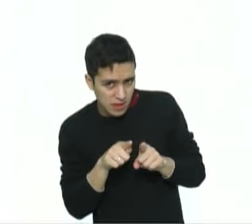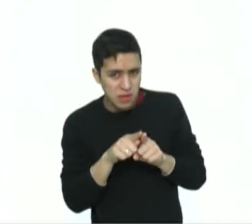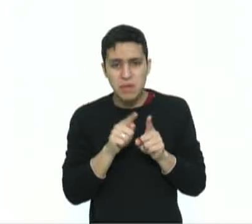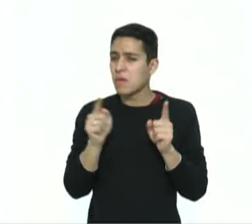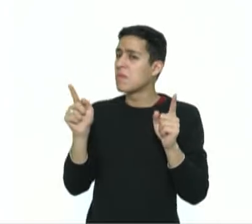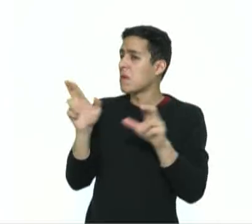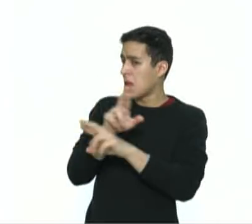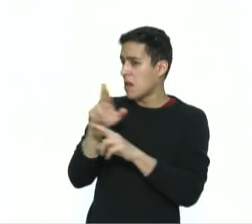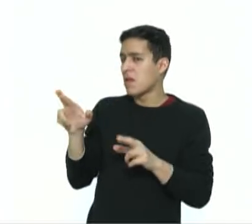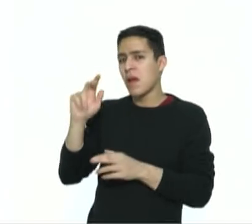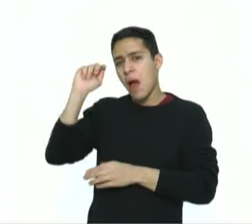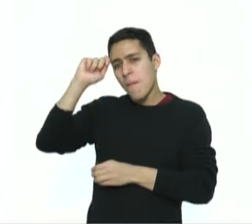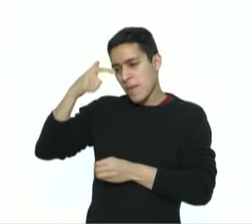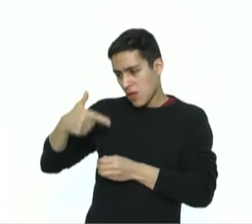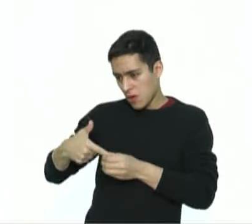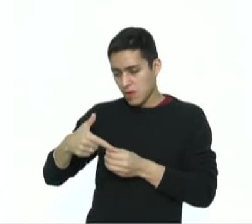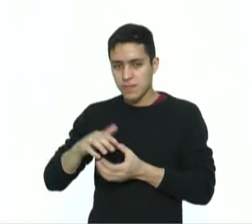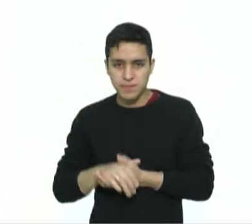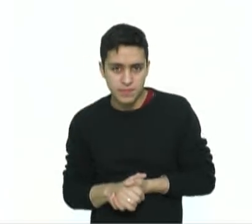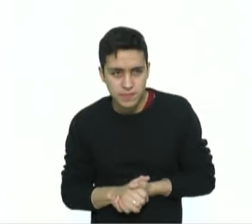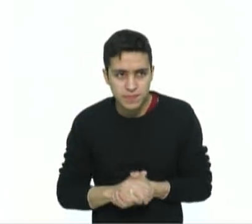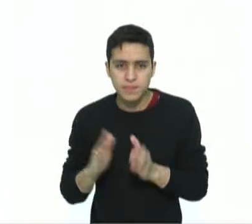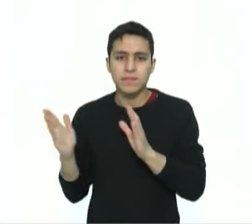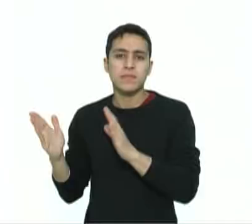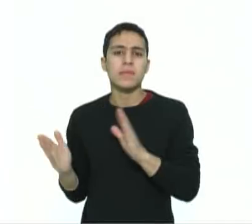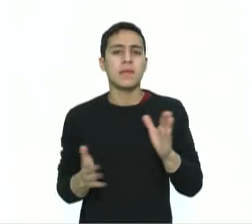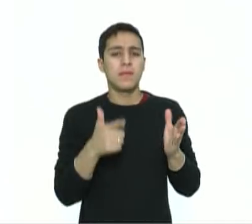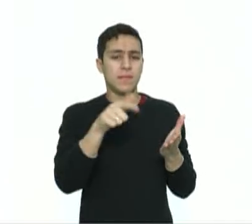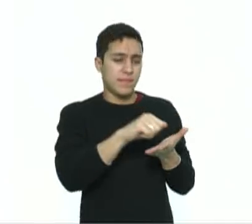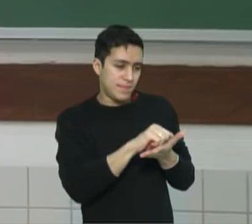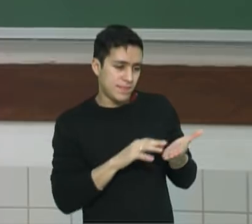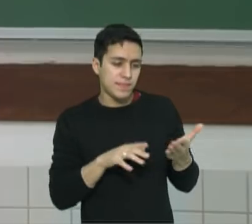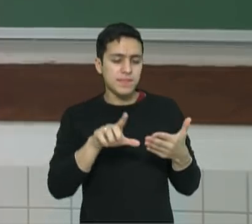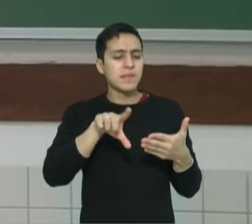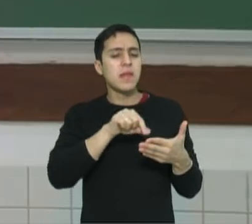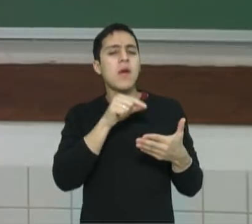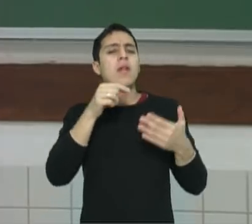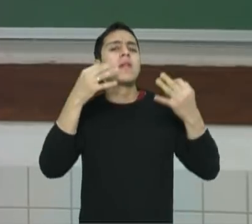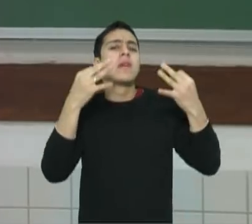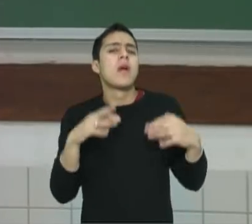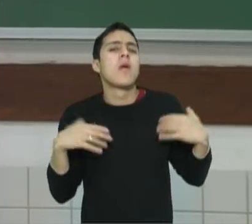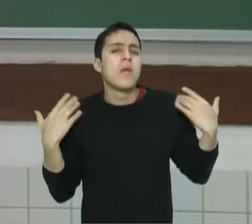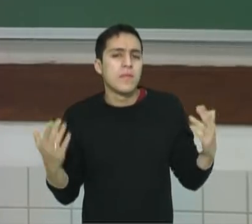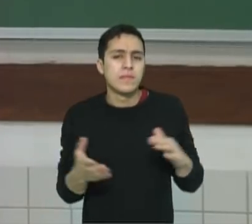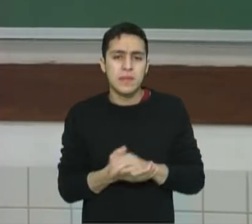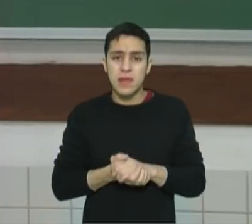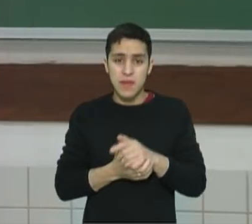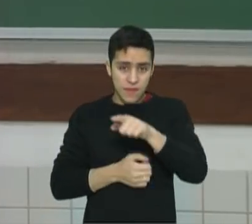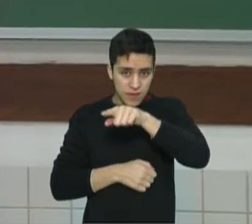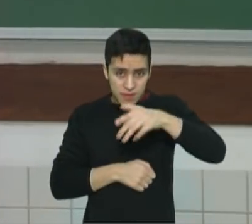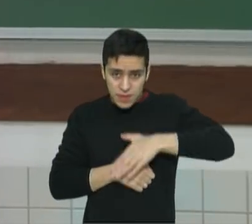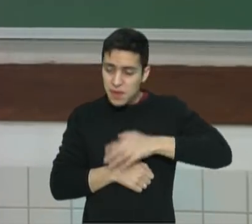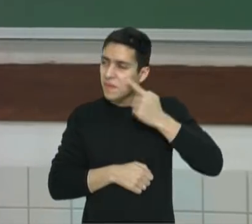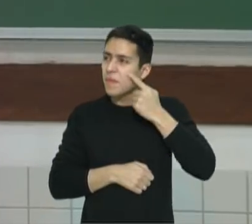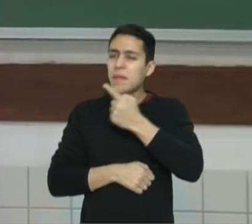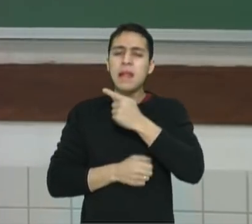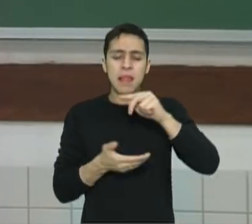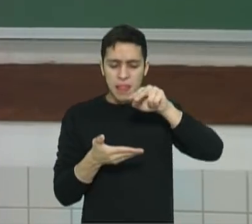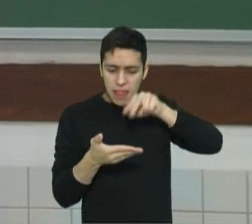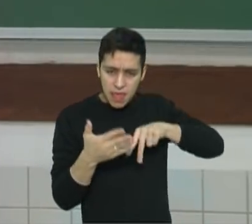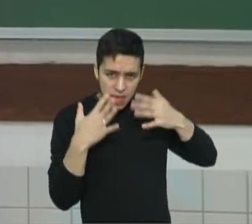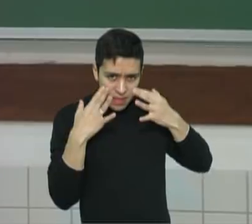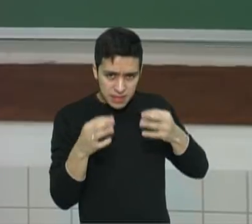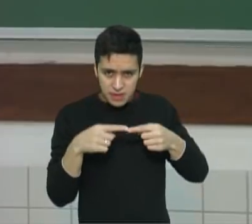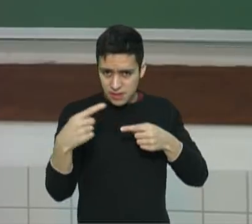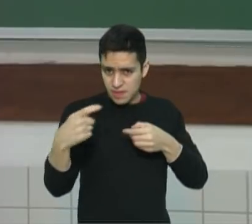questão ligada a petróleo. Agora, mais uma atividadezinha, pessoal, marque a alternativa correta. Leiam as atividades com atenção. Vamos lá que